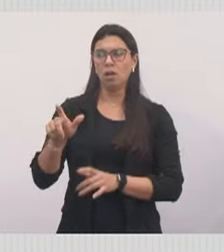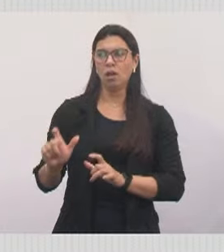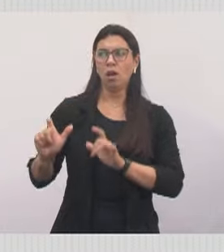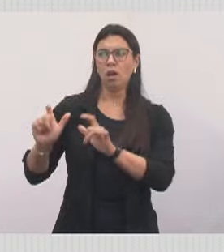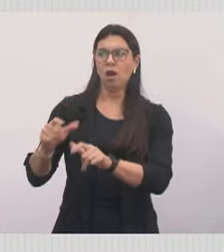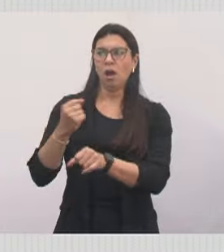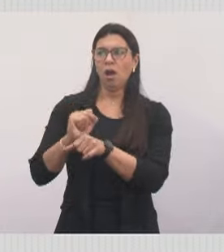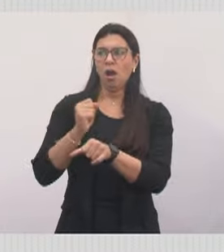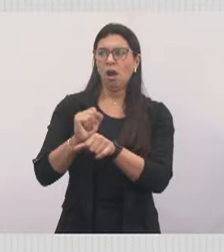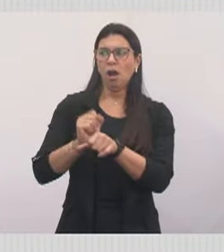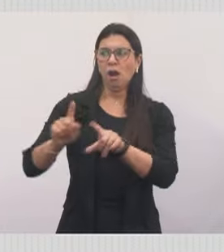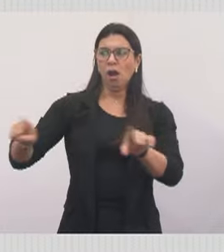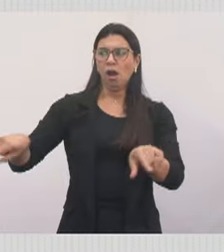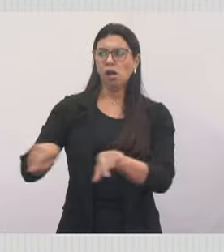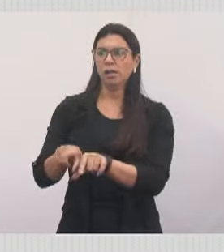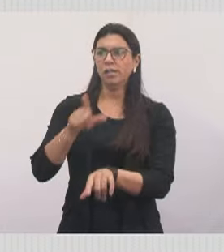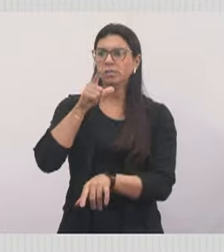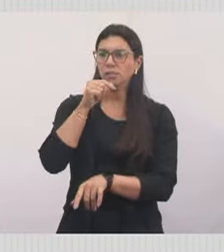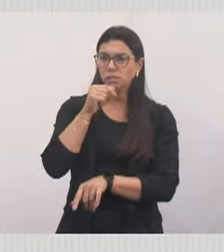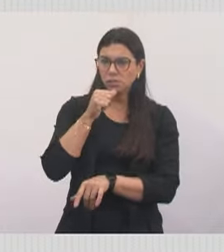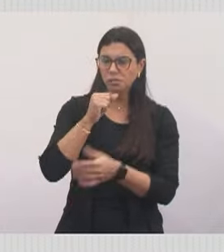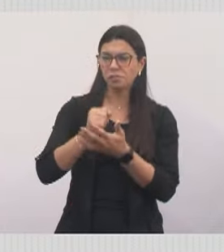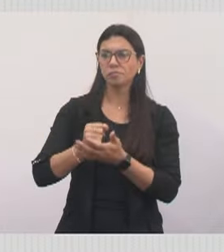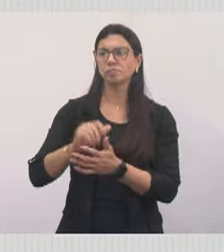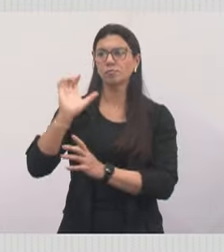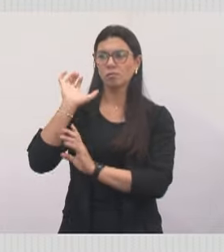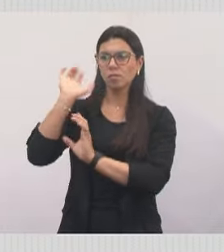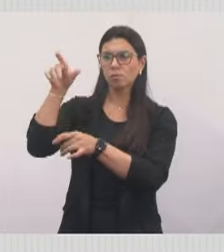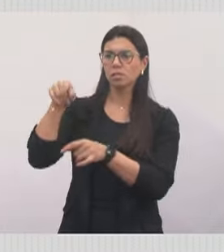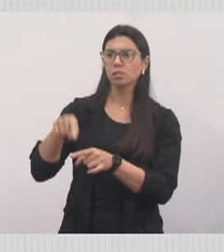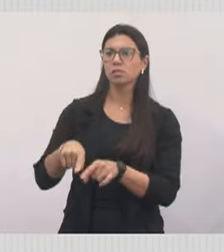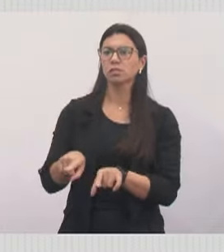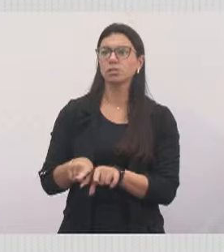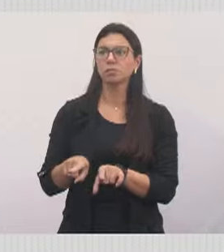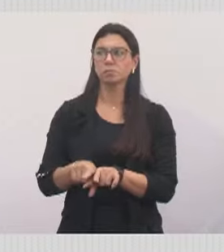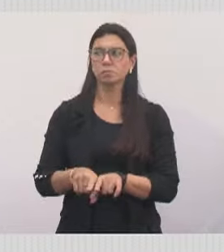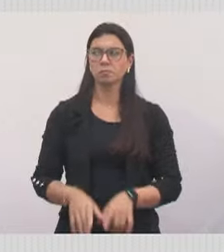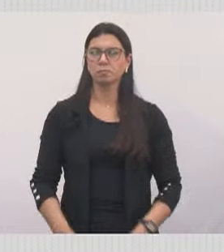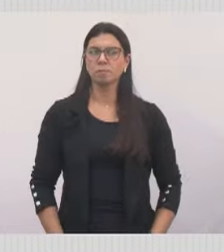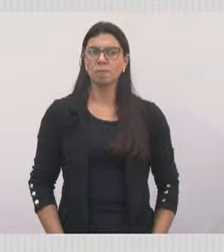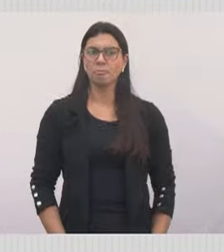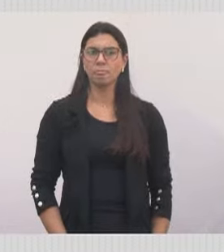as piscinas, quadra de basquete e sede social à época, certo? Vamos lá?